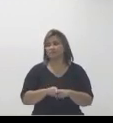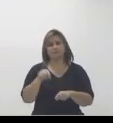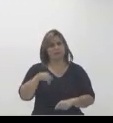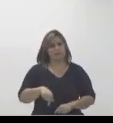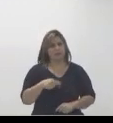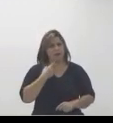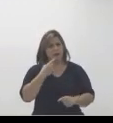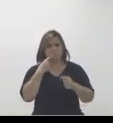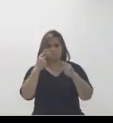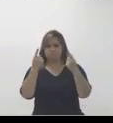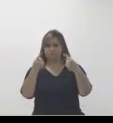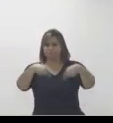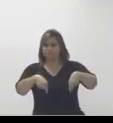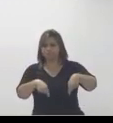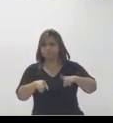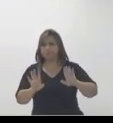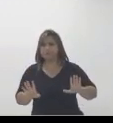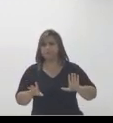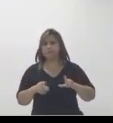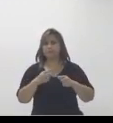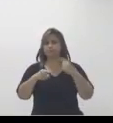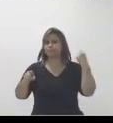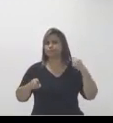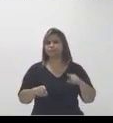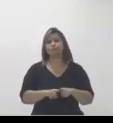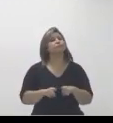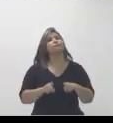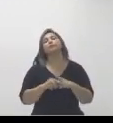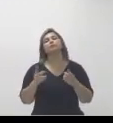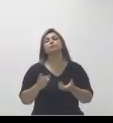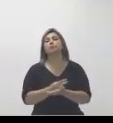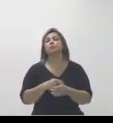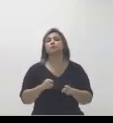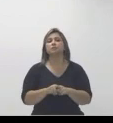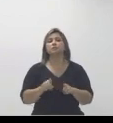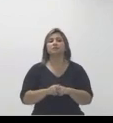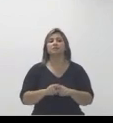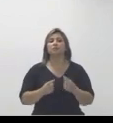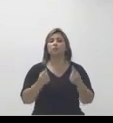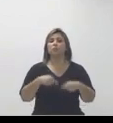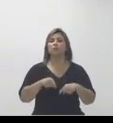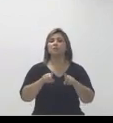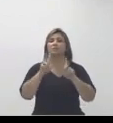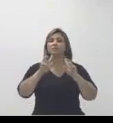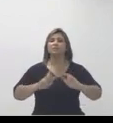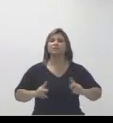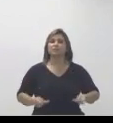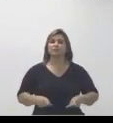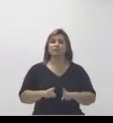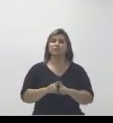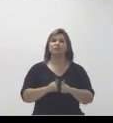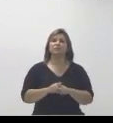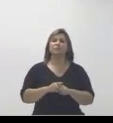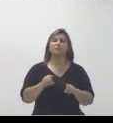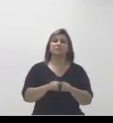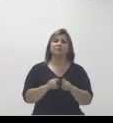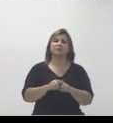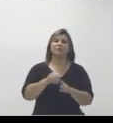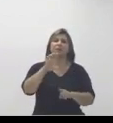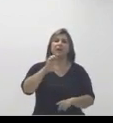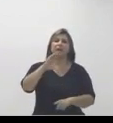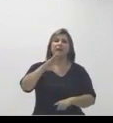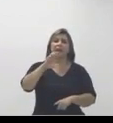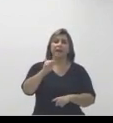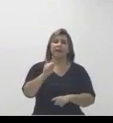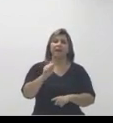essa prática higienista e que vá à síria a questão do estatuto da criança e adolescente e que